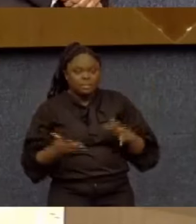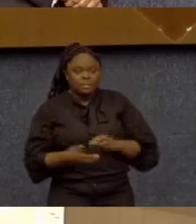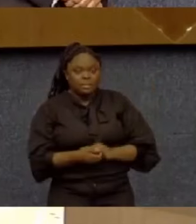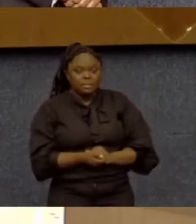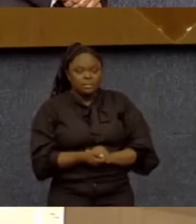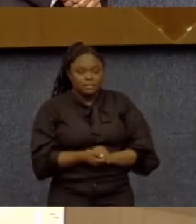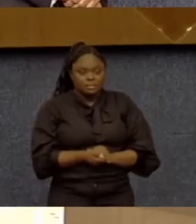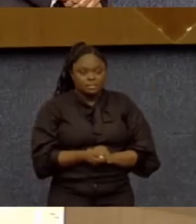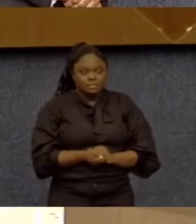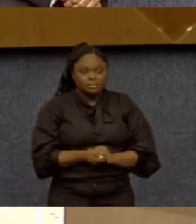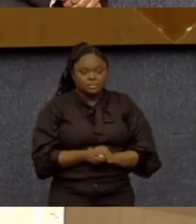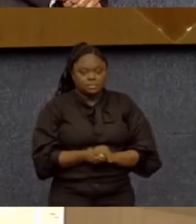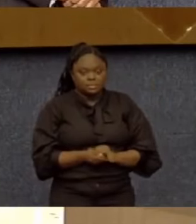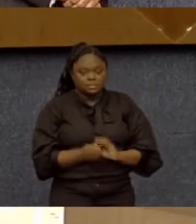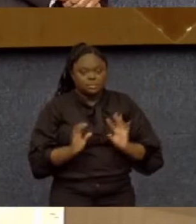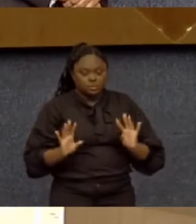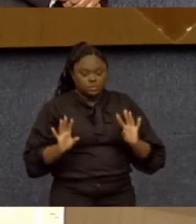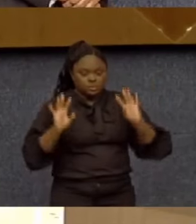de seus eventos,